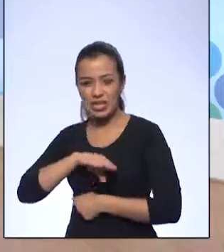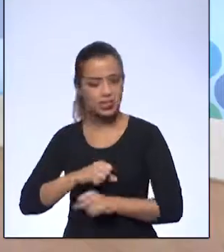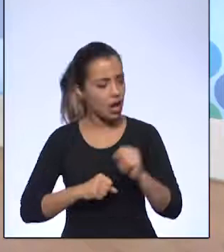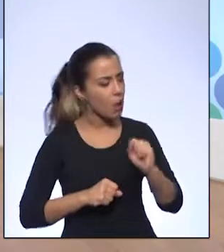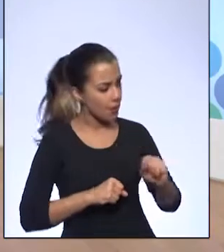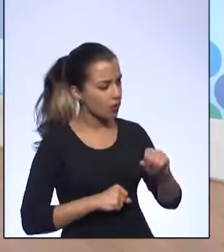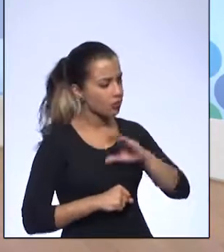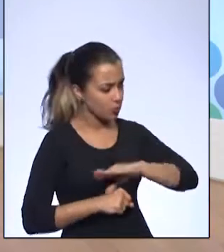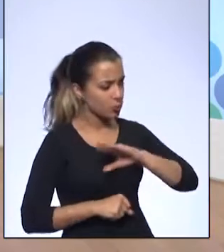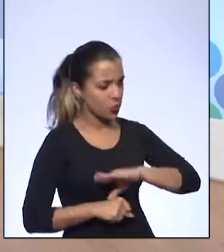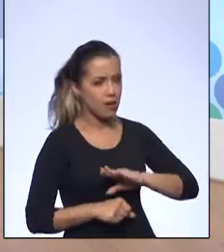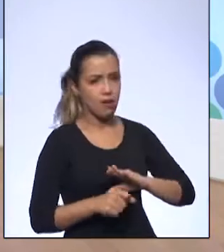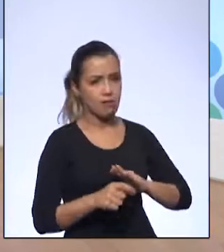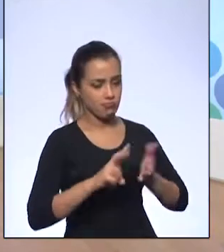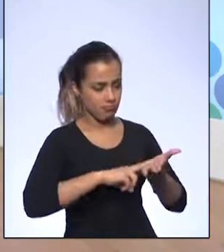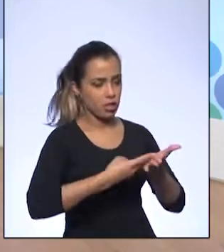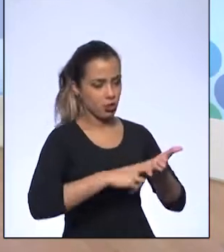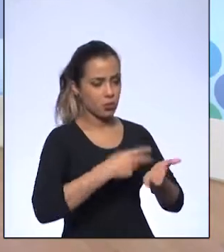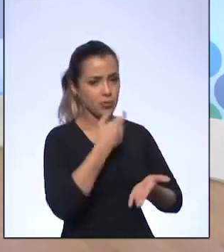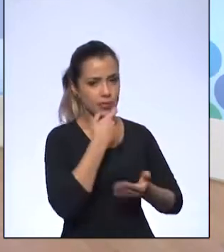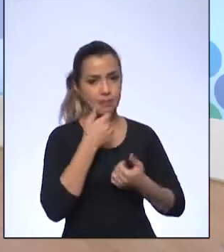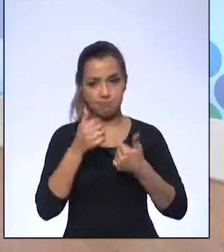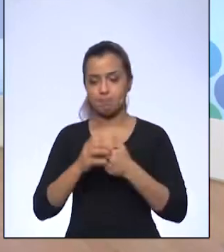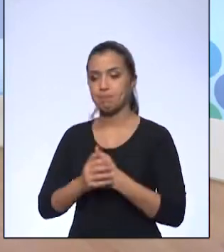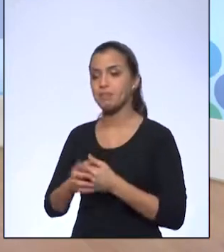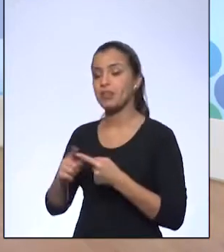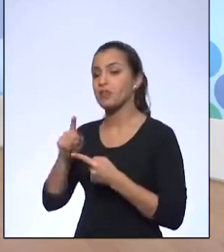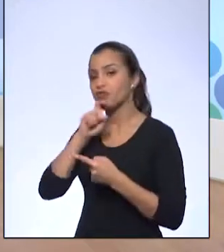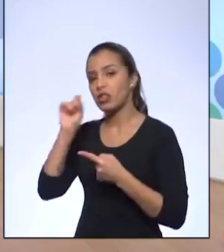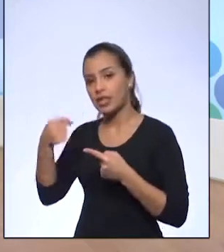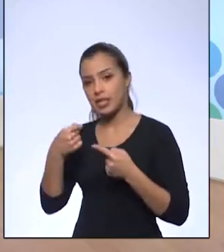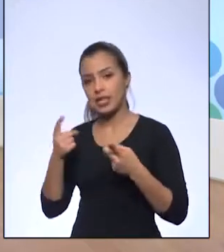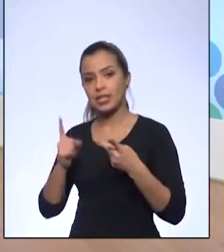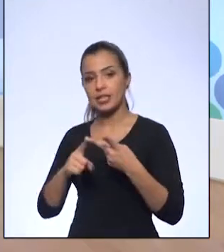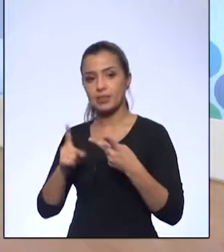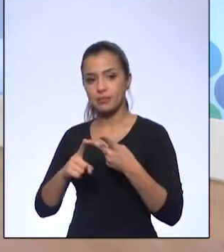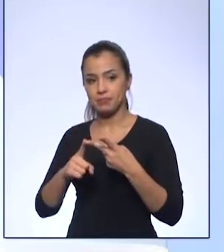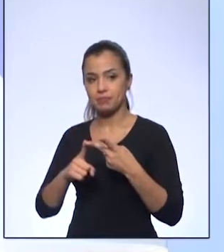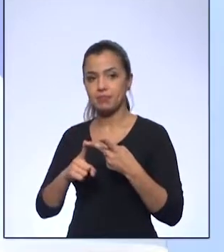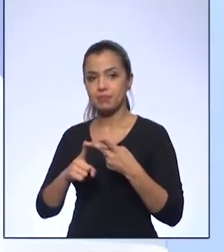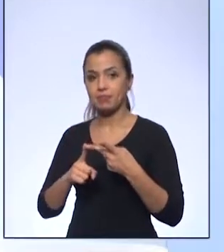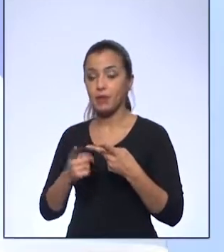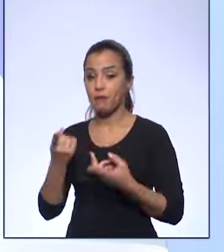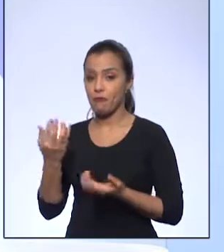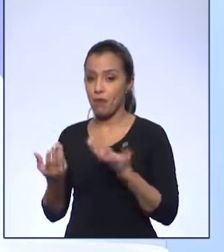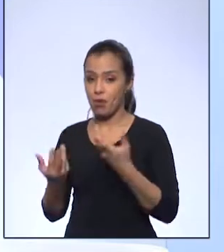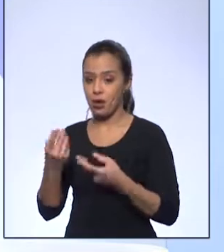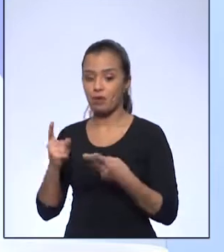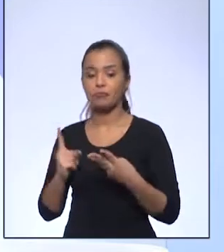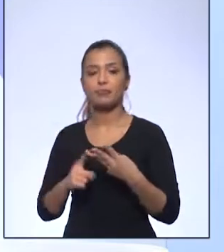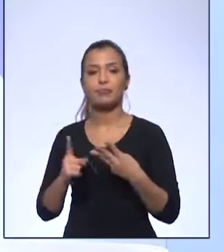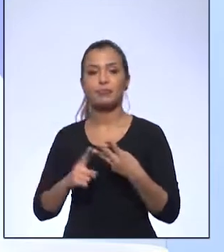para o inglês, vamos ver. Pode ser? Pode ser. Deixa eu ver. Ela escreveu geladeira, Que é refrigerator, fogão,